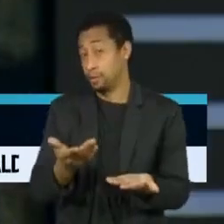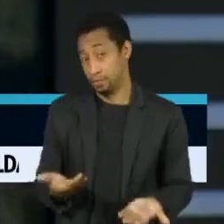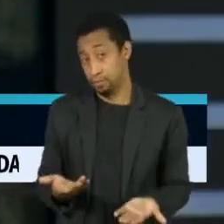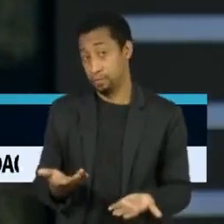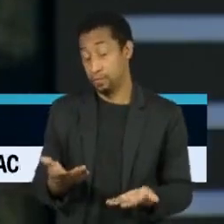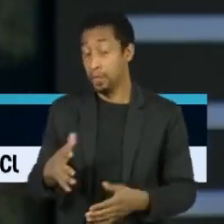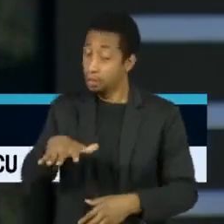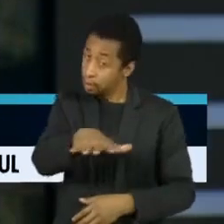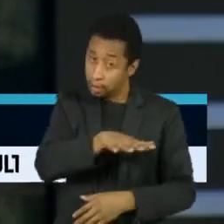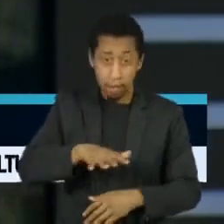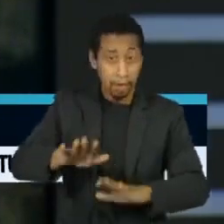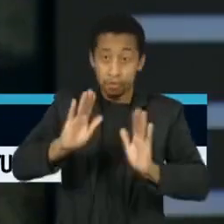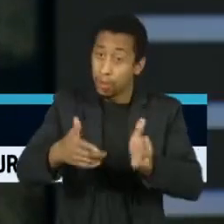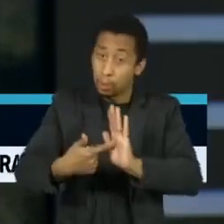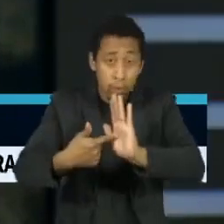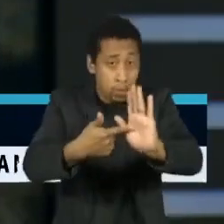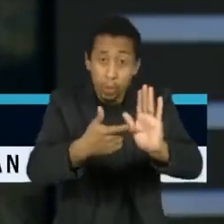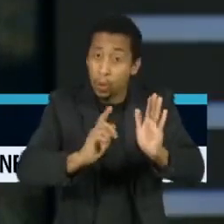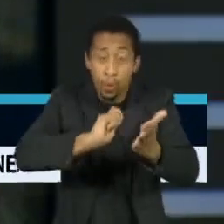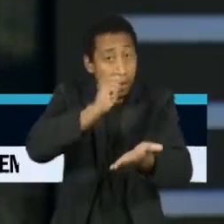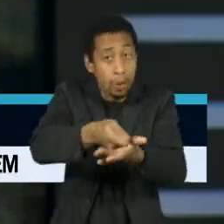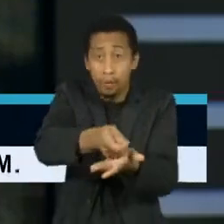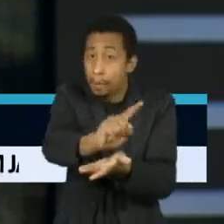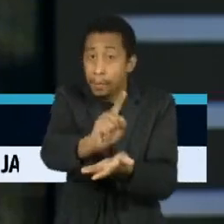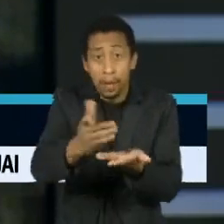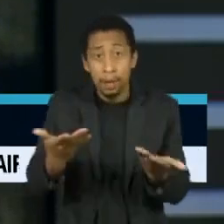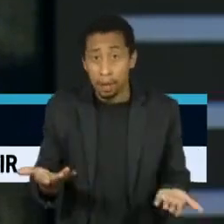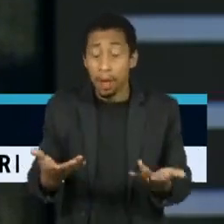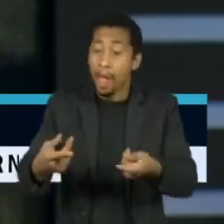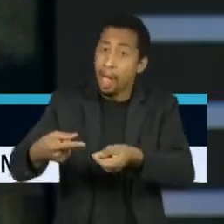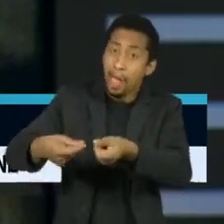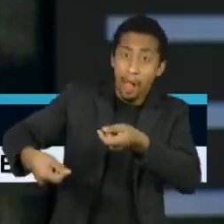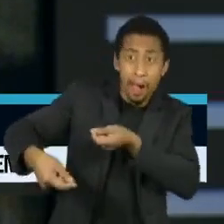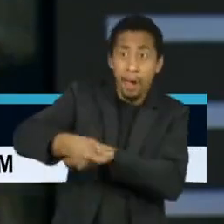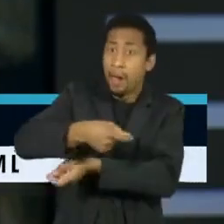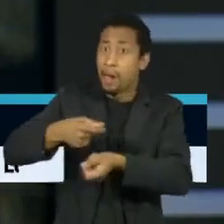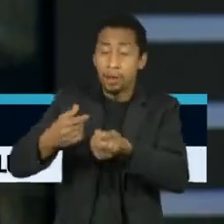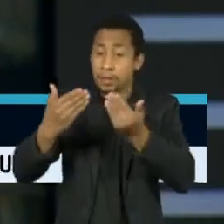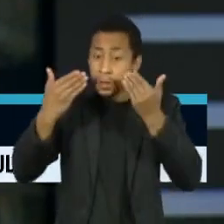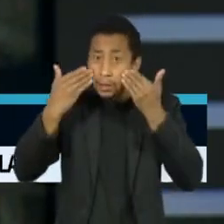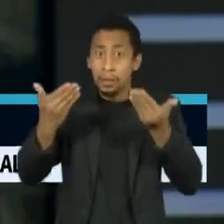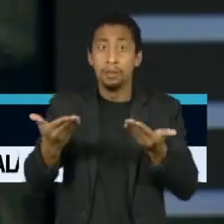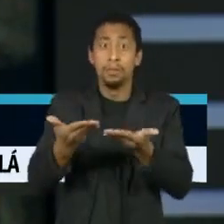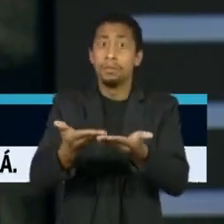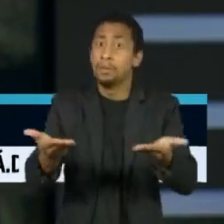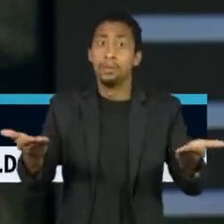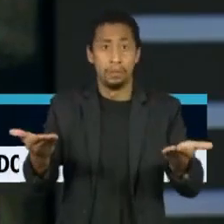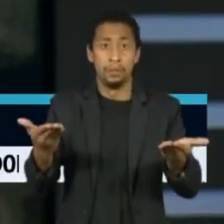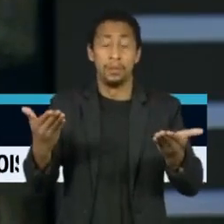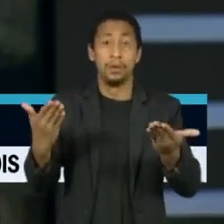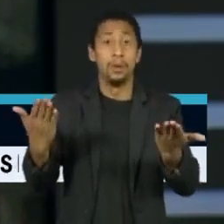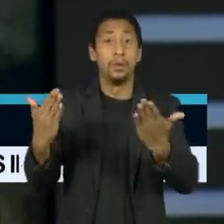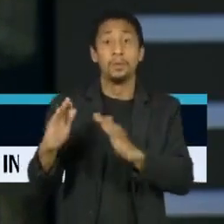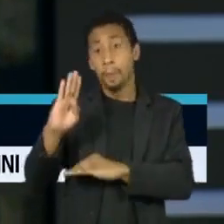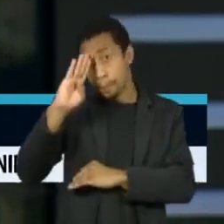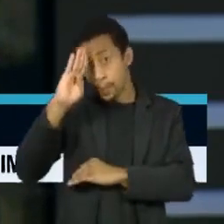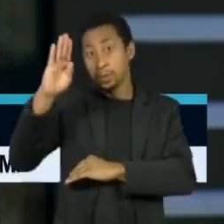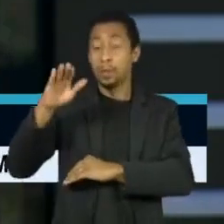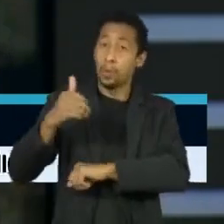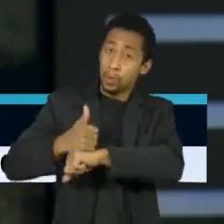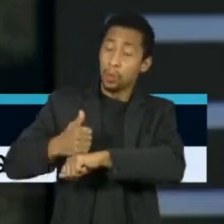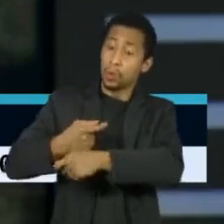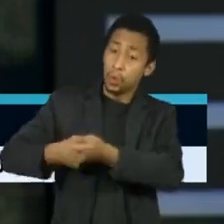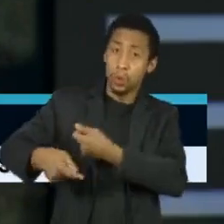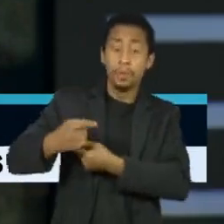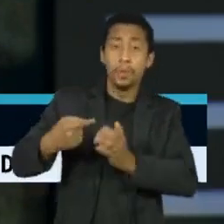calote é só você ver o que tá acontecendo nas previsões econômicas vista por parte dos principais agentes econômicos tá